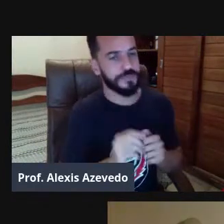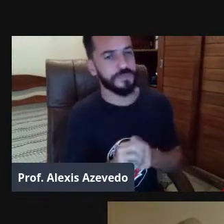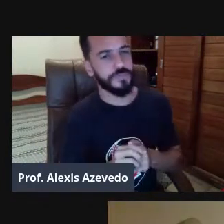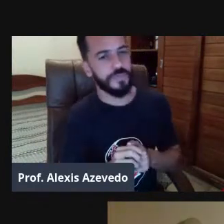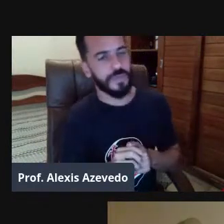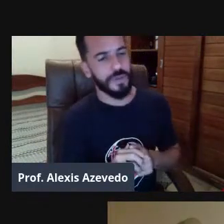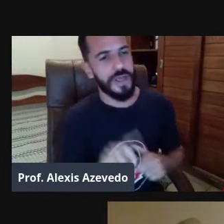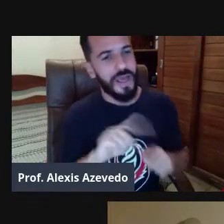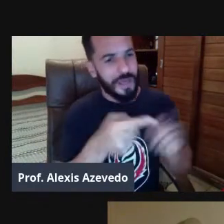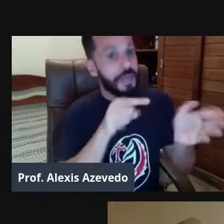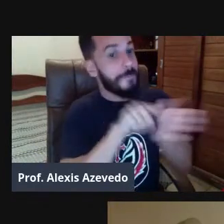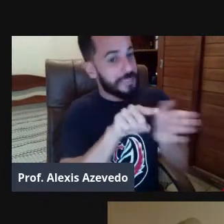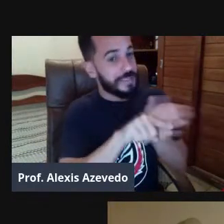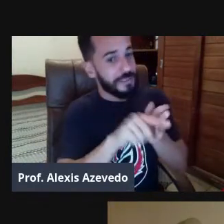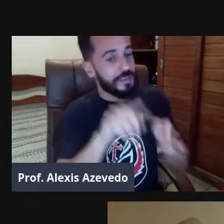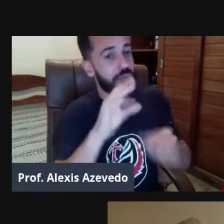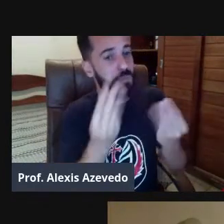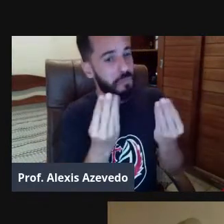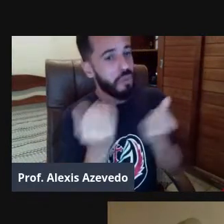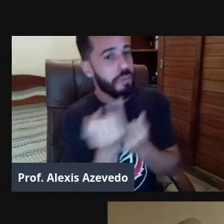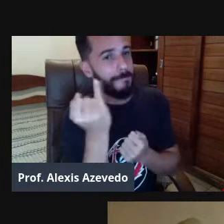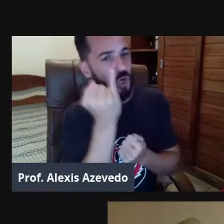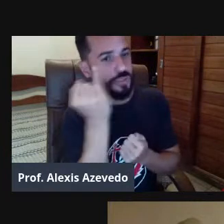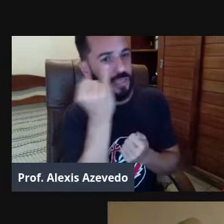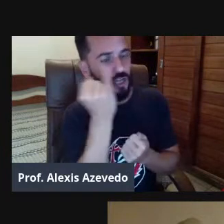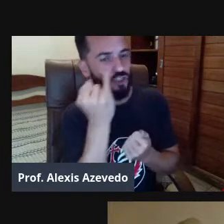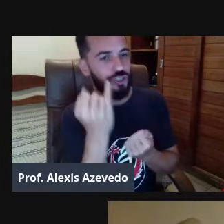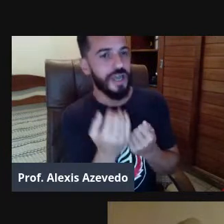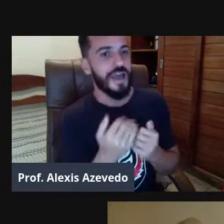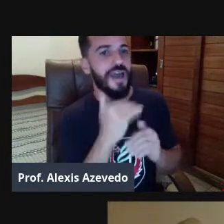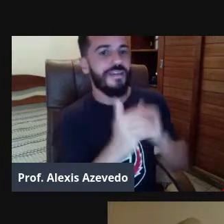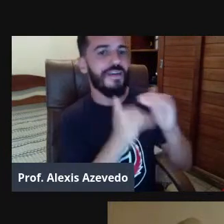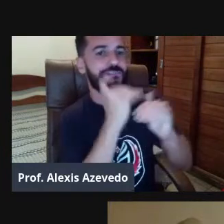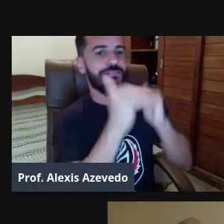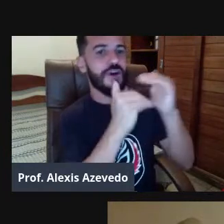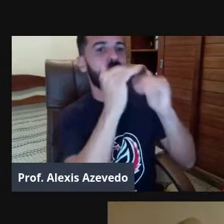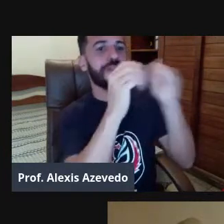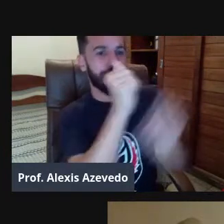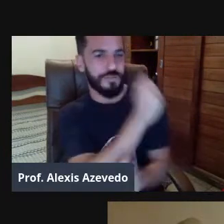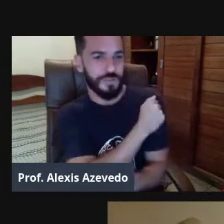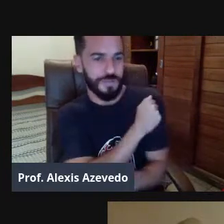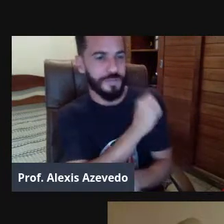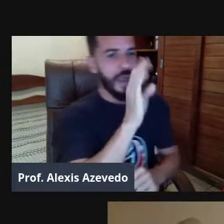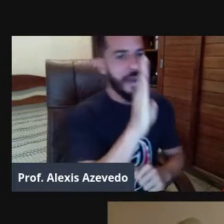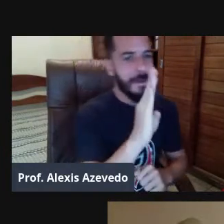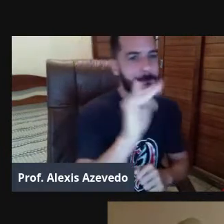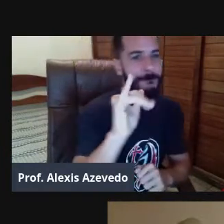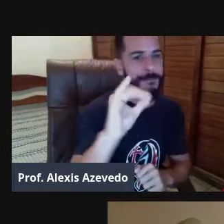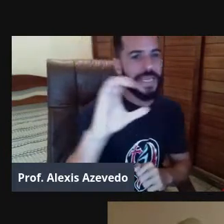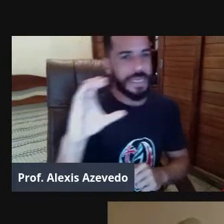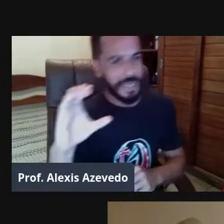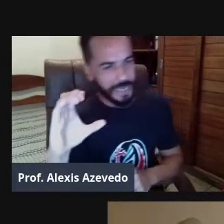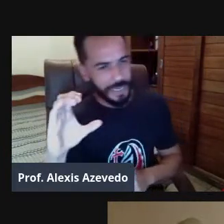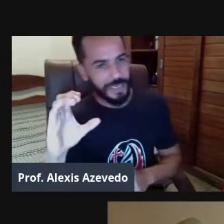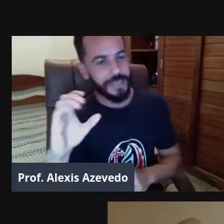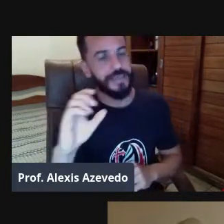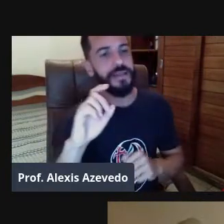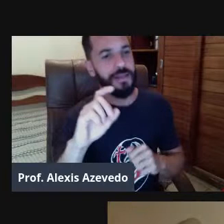a pesquisa é muito importante na formação, a pesquisa de iniciação científica é muito importante na